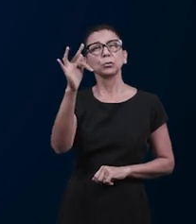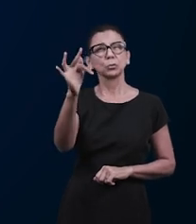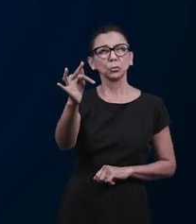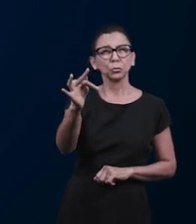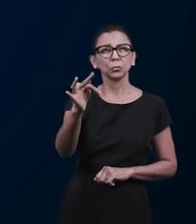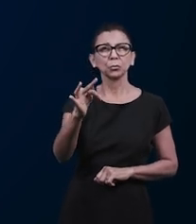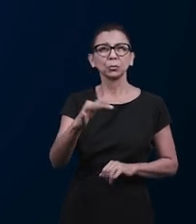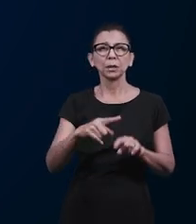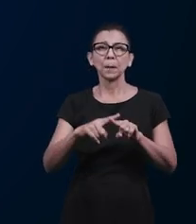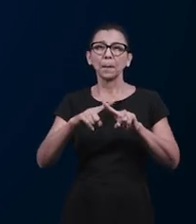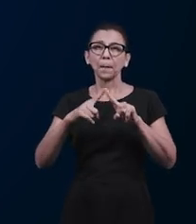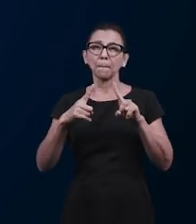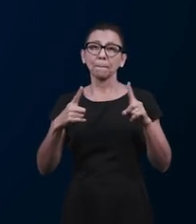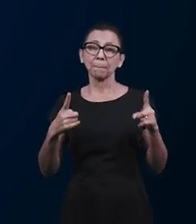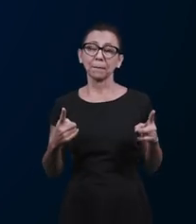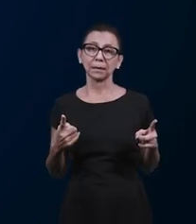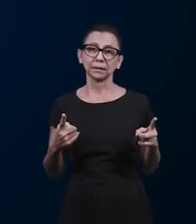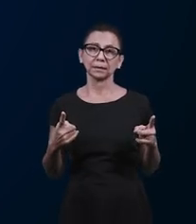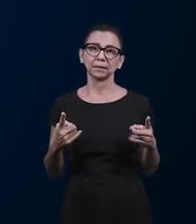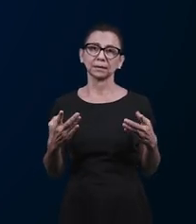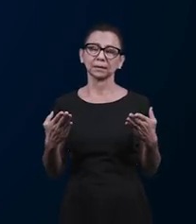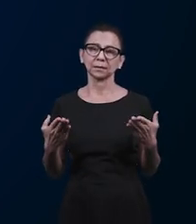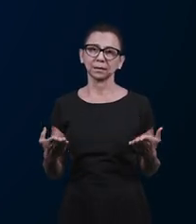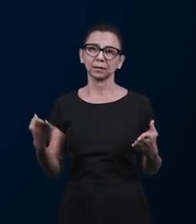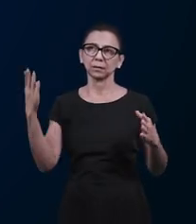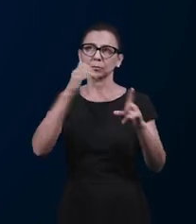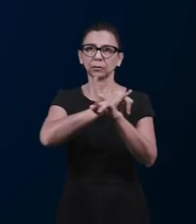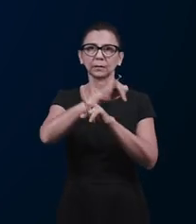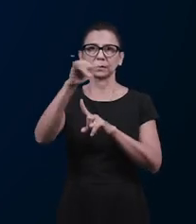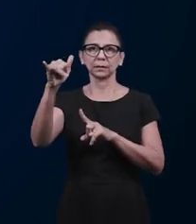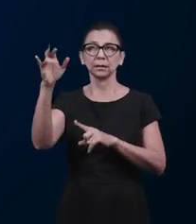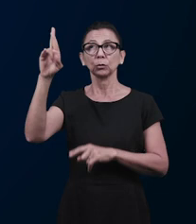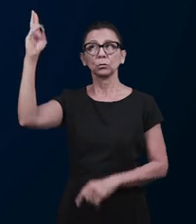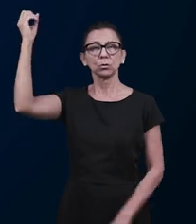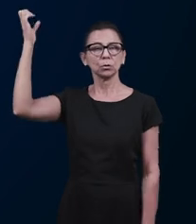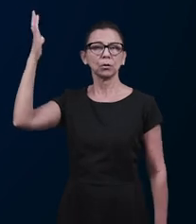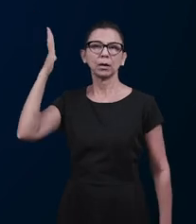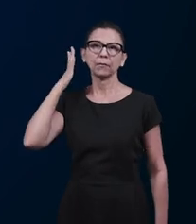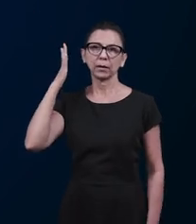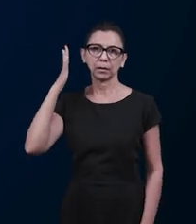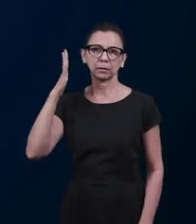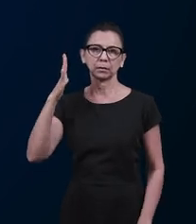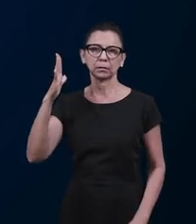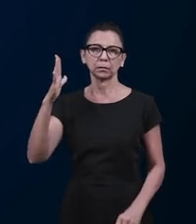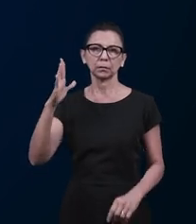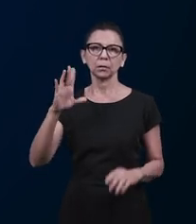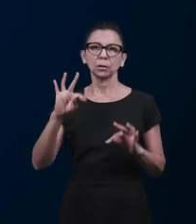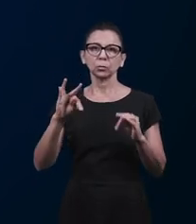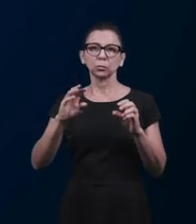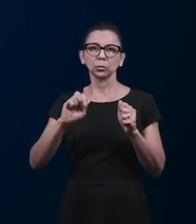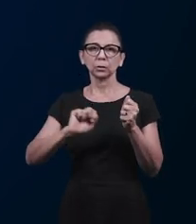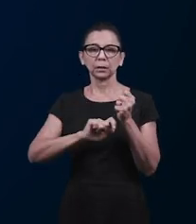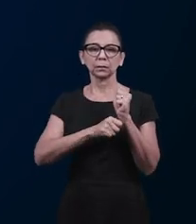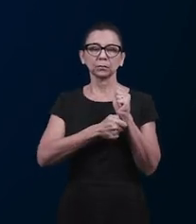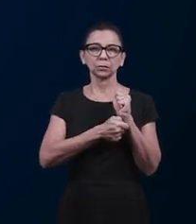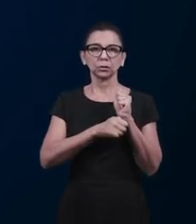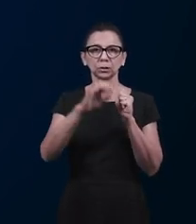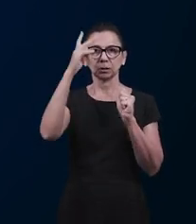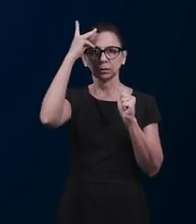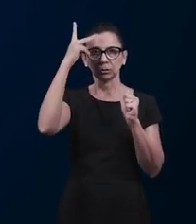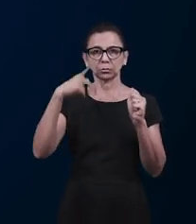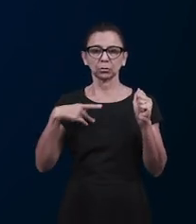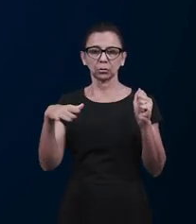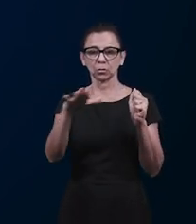é a mensagem revelada, vinda do Senhor, daquelas coisas que estão por acontecer e são ocultas aos olhos dos homens. Como